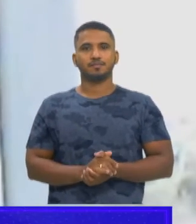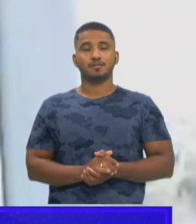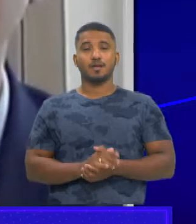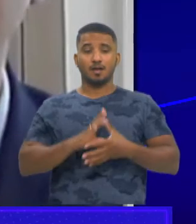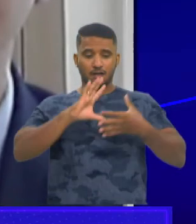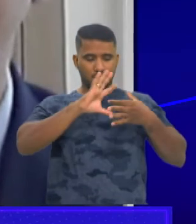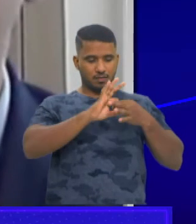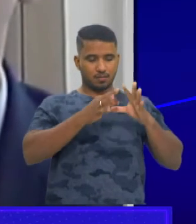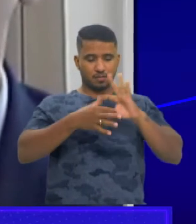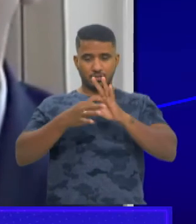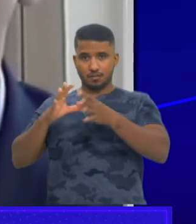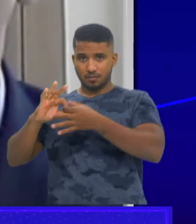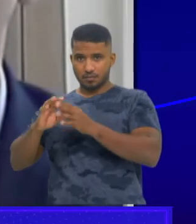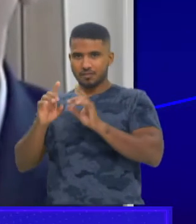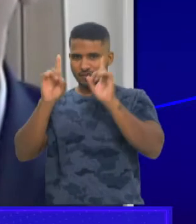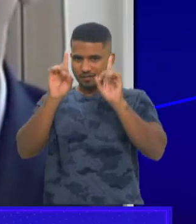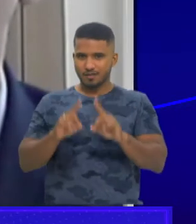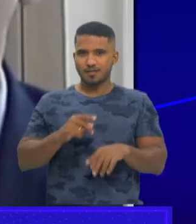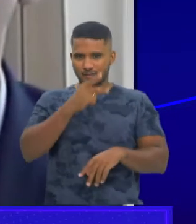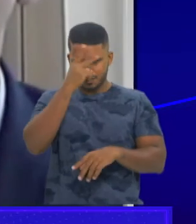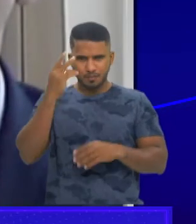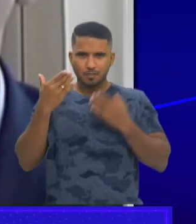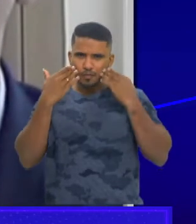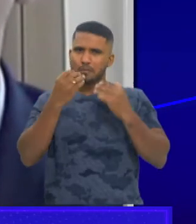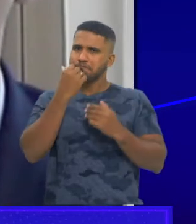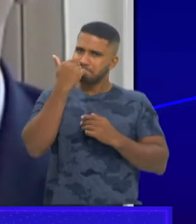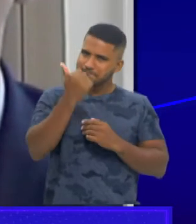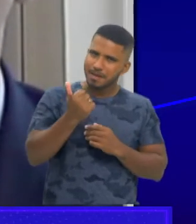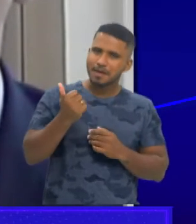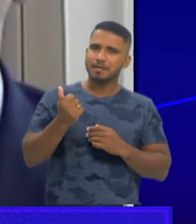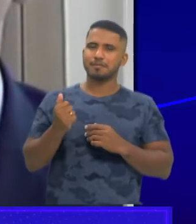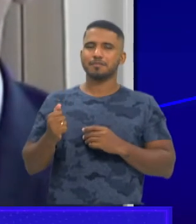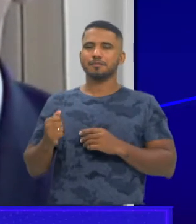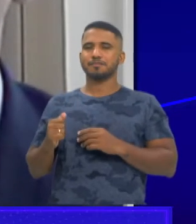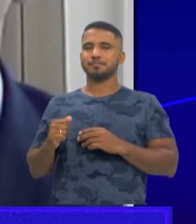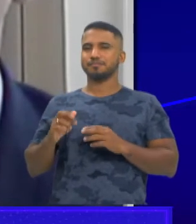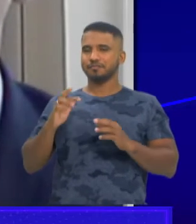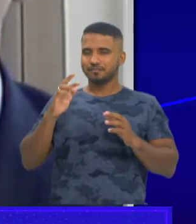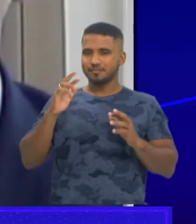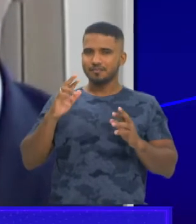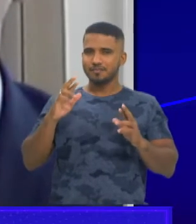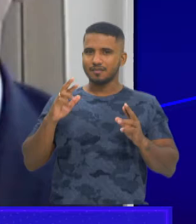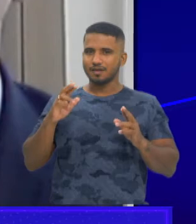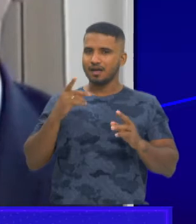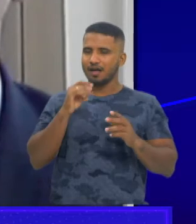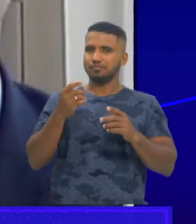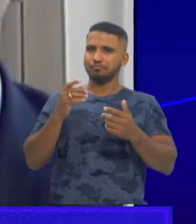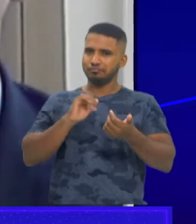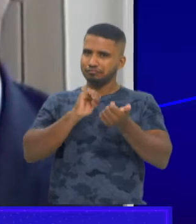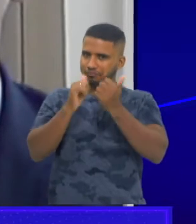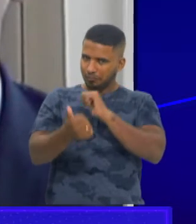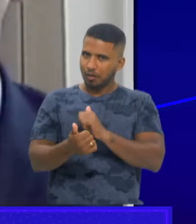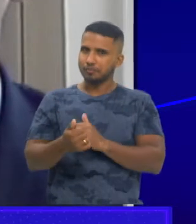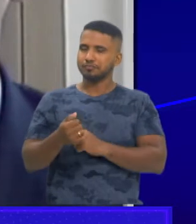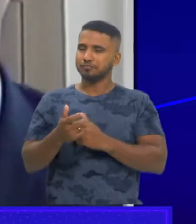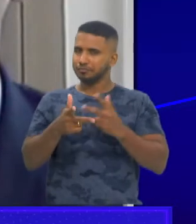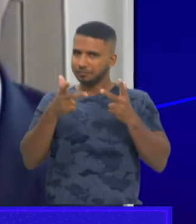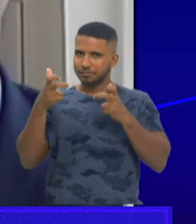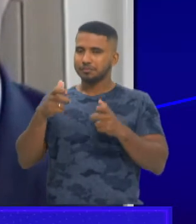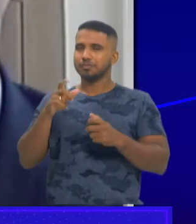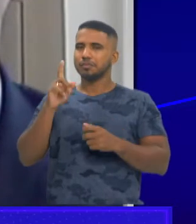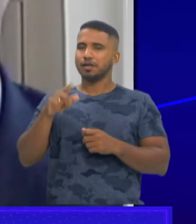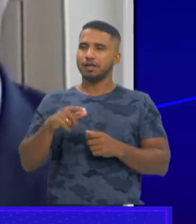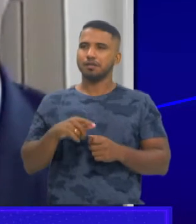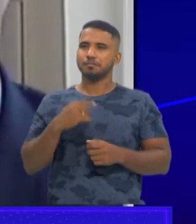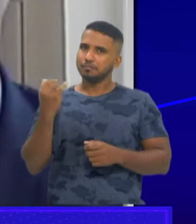cumprimento. Bom, nós vimos agora, doutor, recentemente a Paralimpíada e o Brasil se apresentou